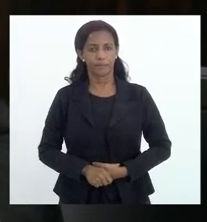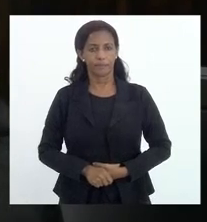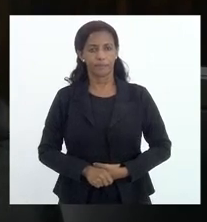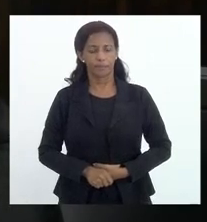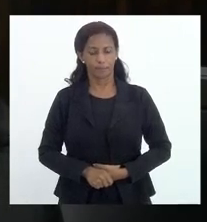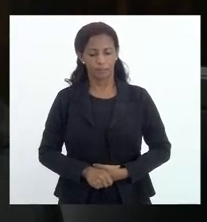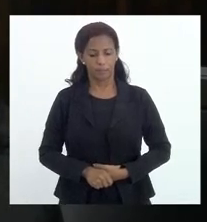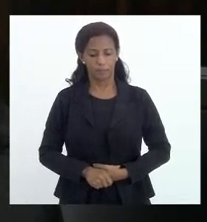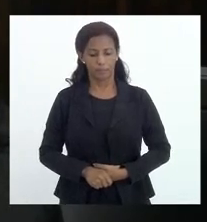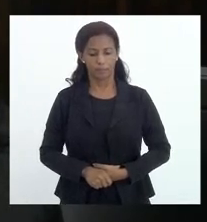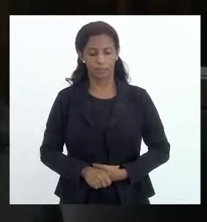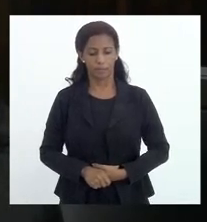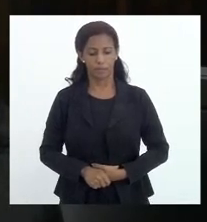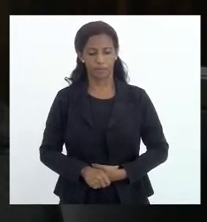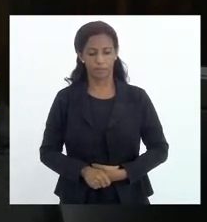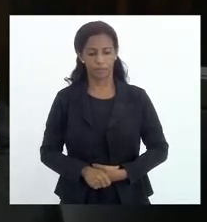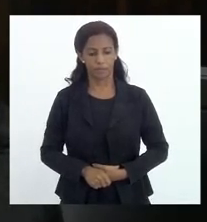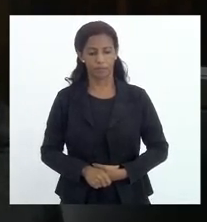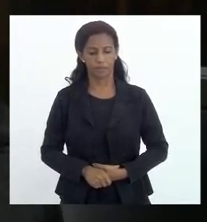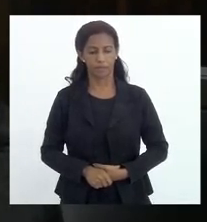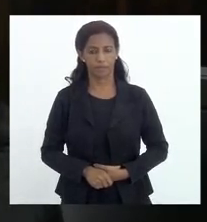Em relação